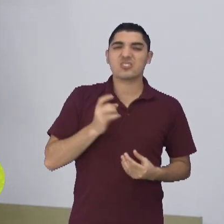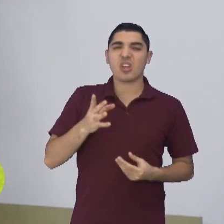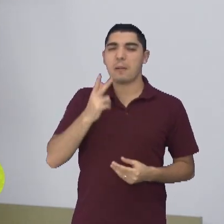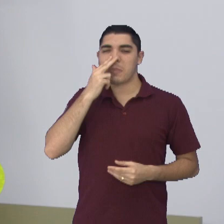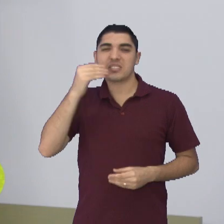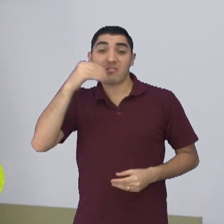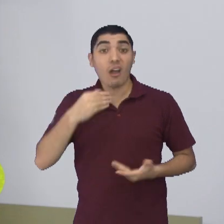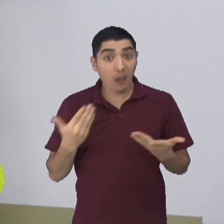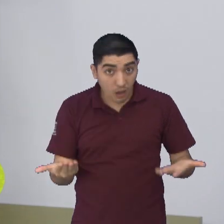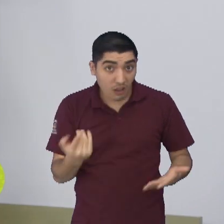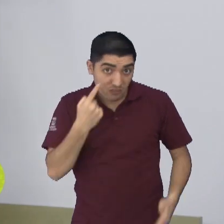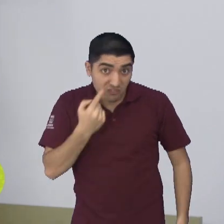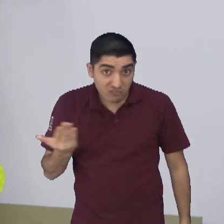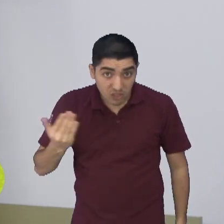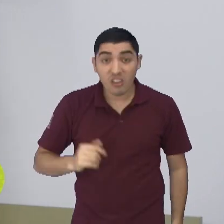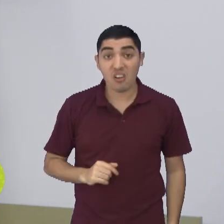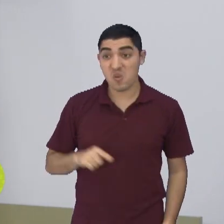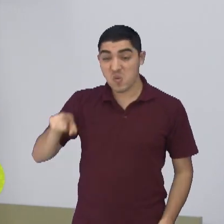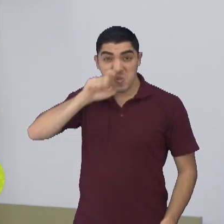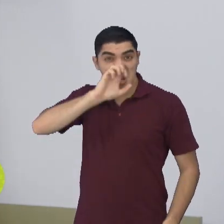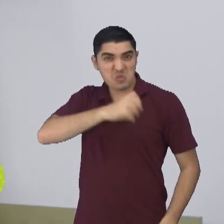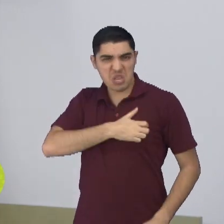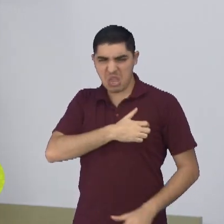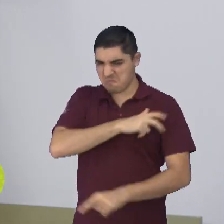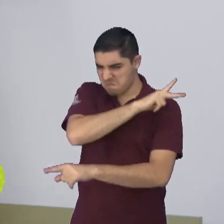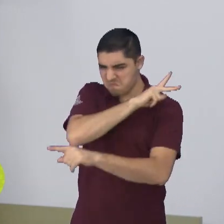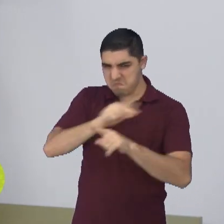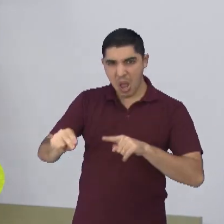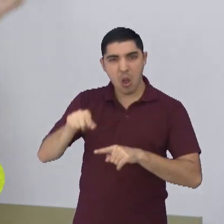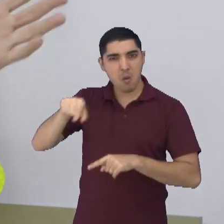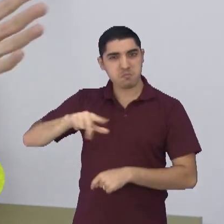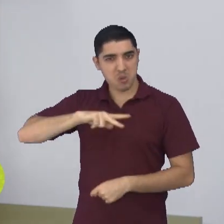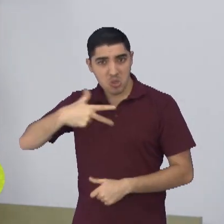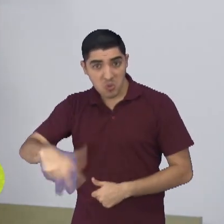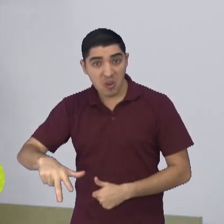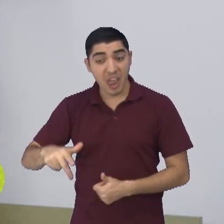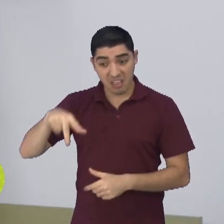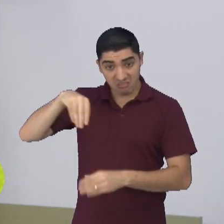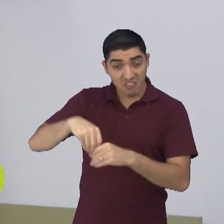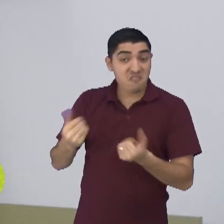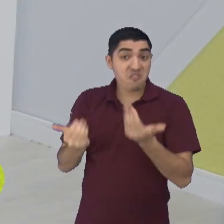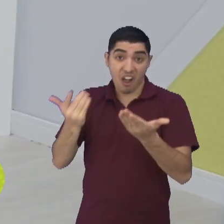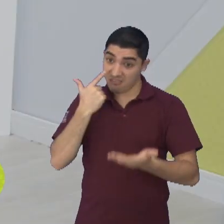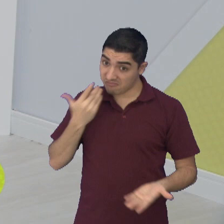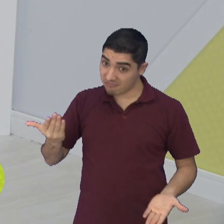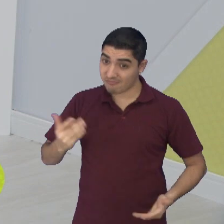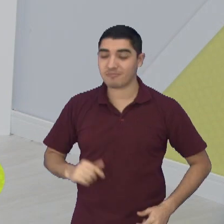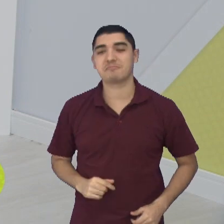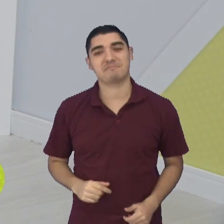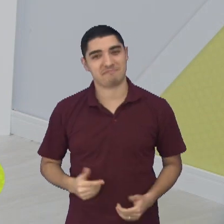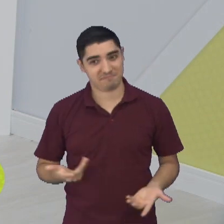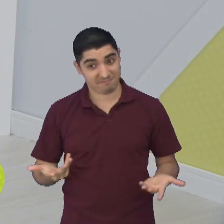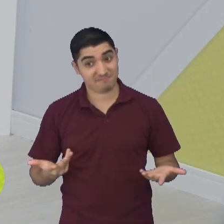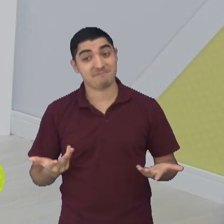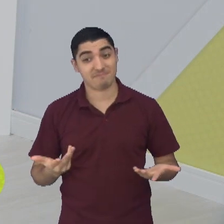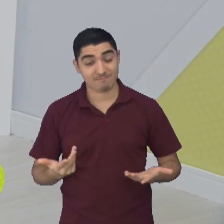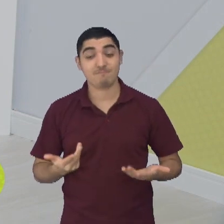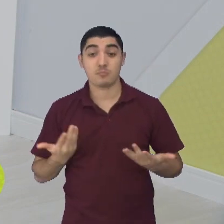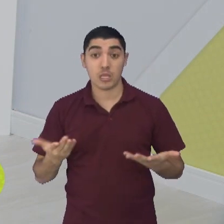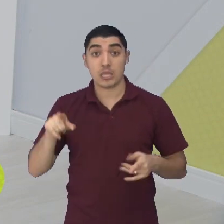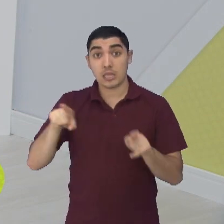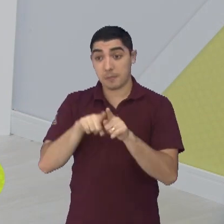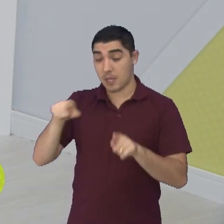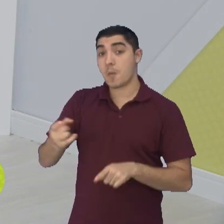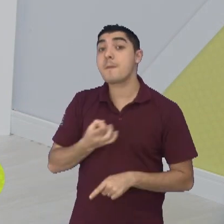tá aí, ó. O São José amassou a Portuguesa aqui e lá, e ele achou que não, tá aí. É, o Zago. E o time do Marília, Brunão,